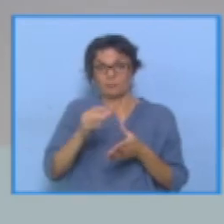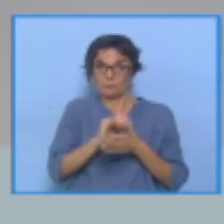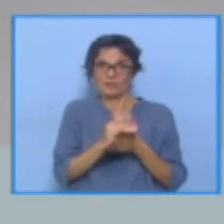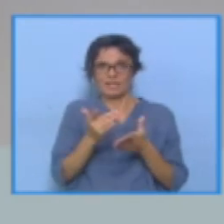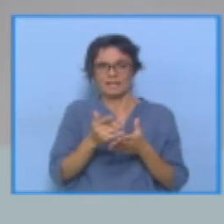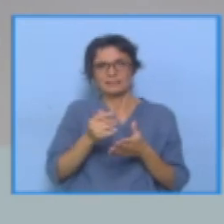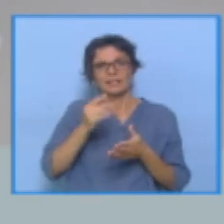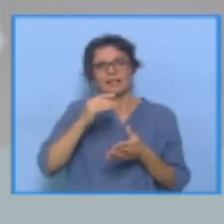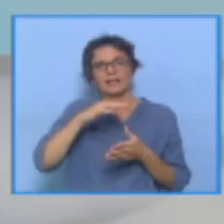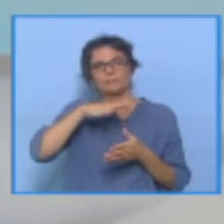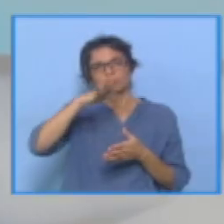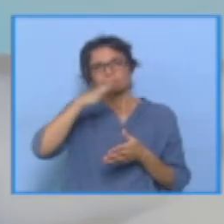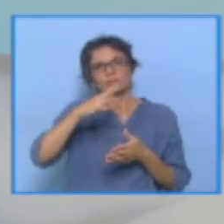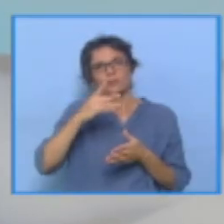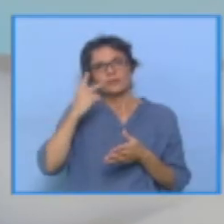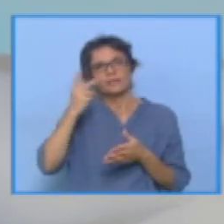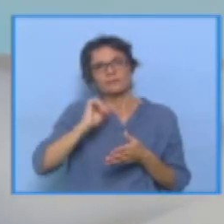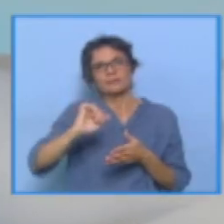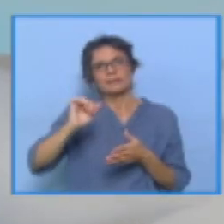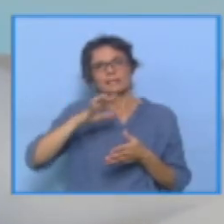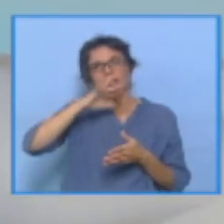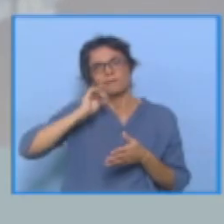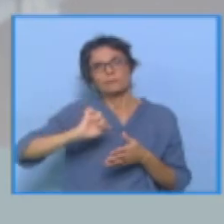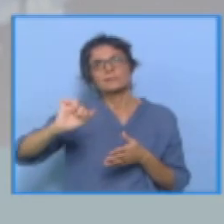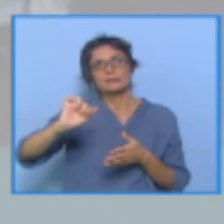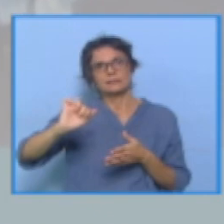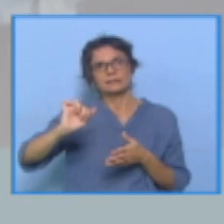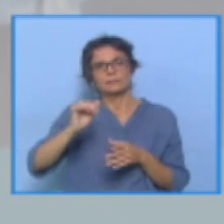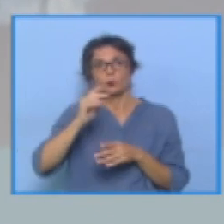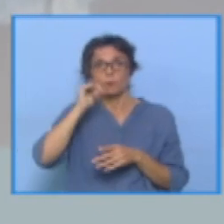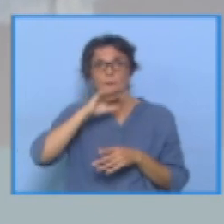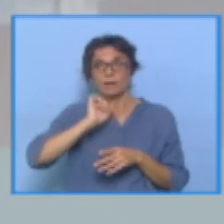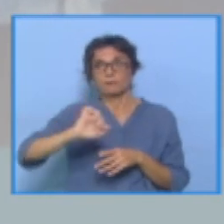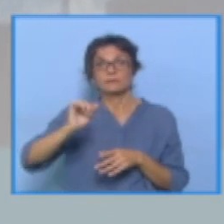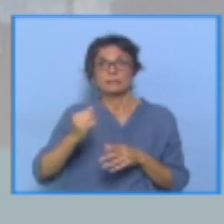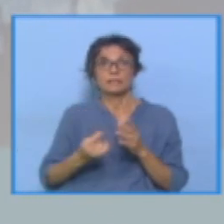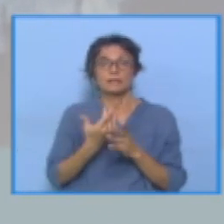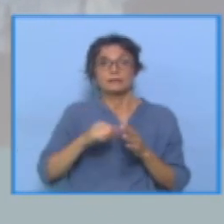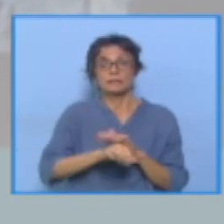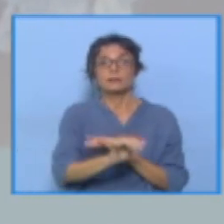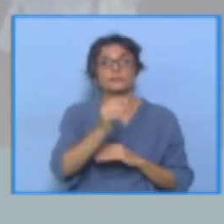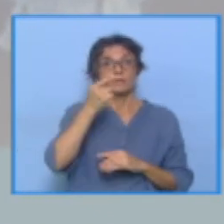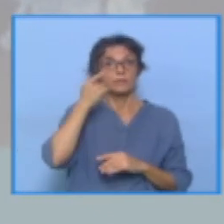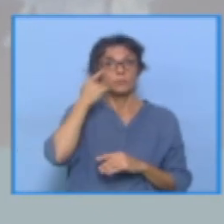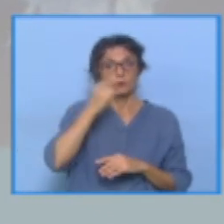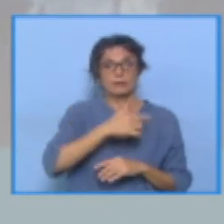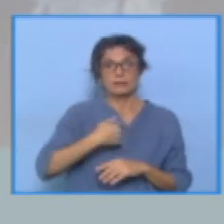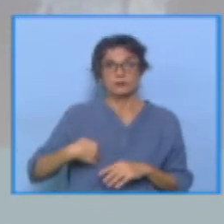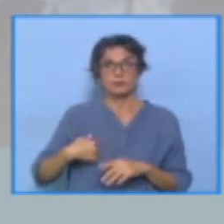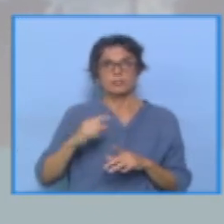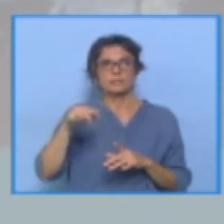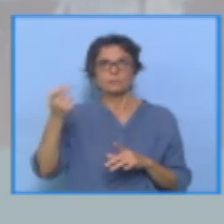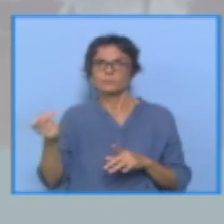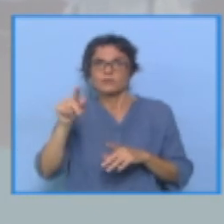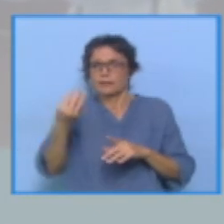história de migração da sua família, porque os pais dele nasceram na China e ele depois, muito pequeno, foi para as Filipinas com um tio e